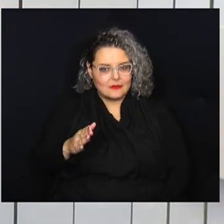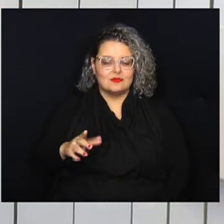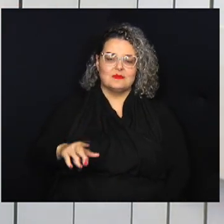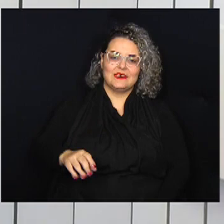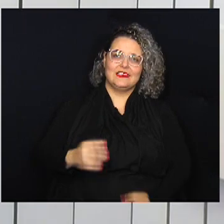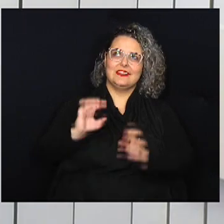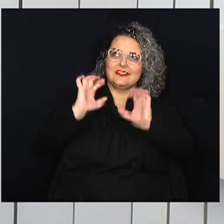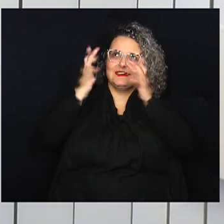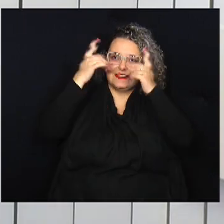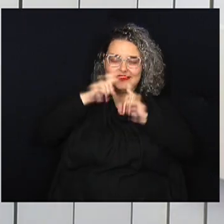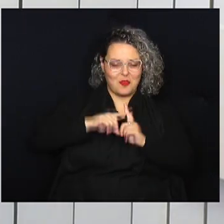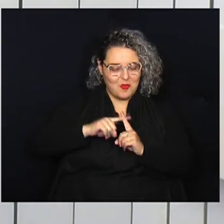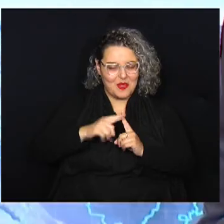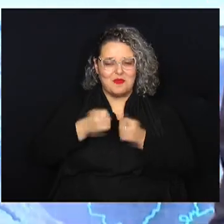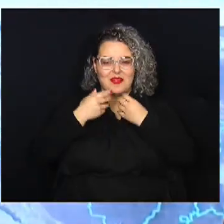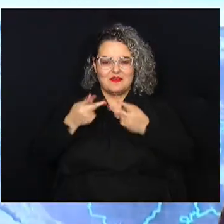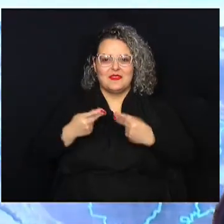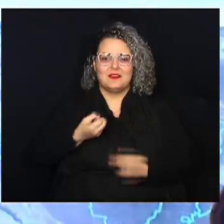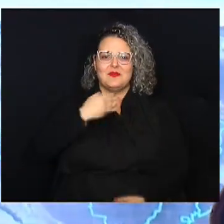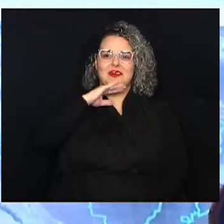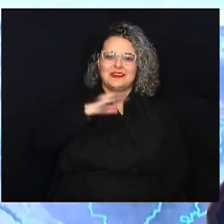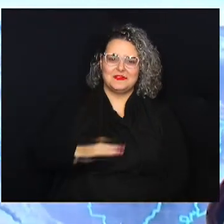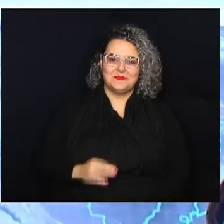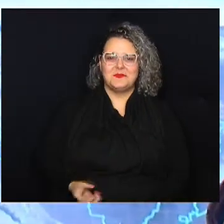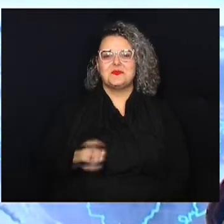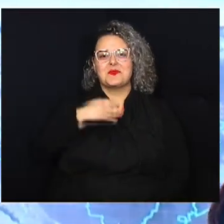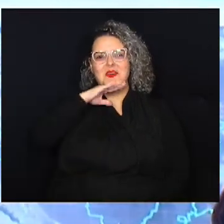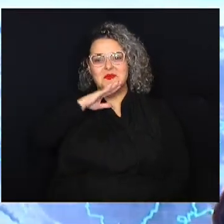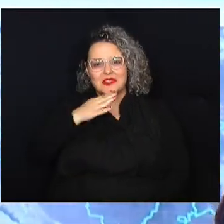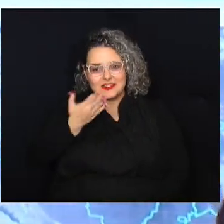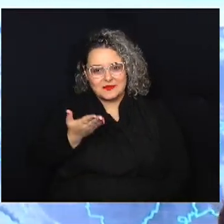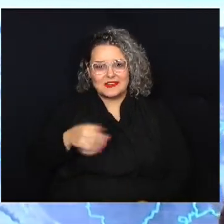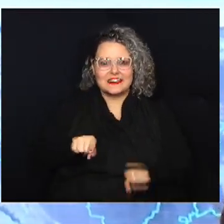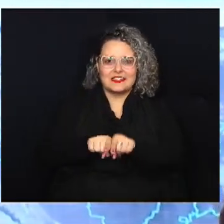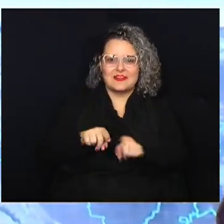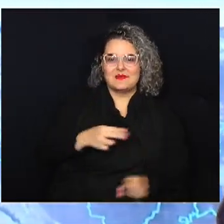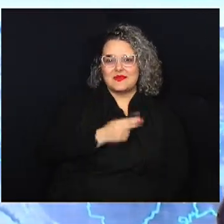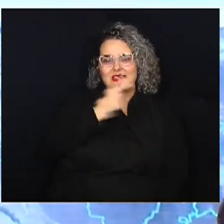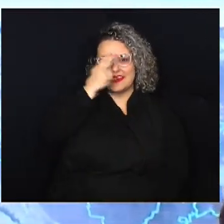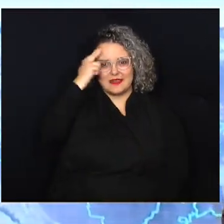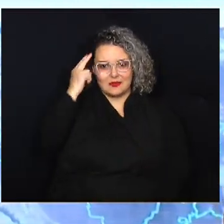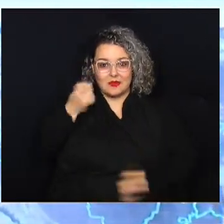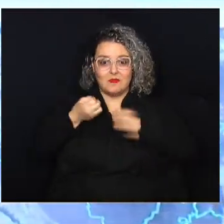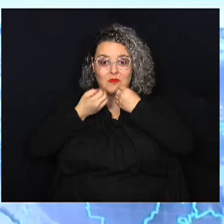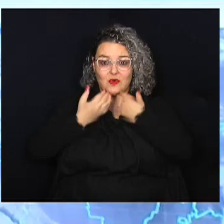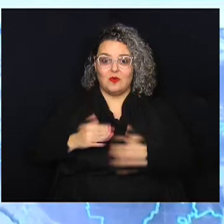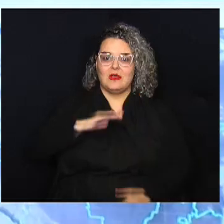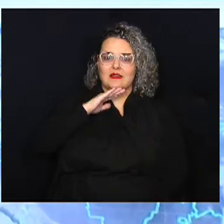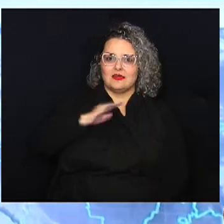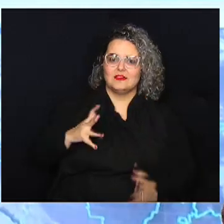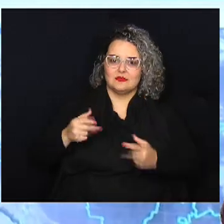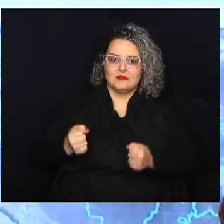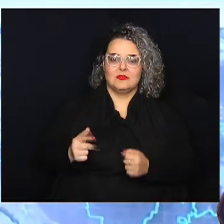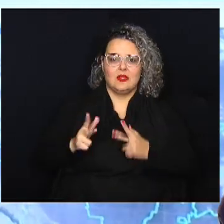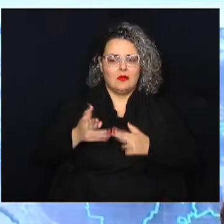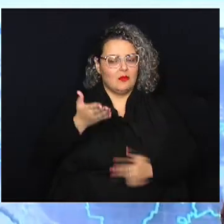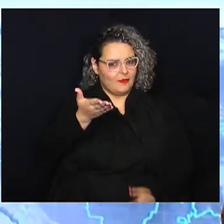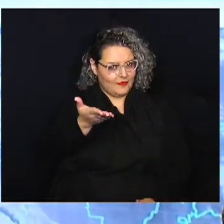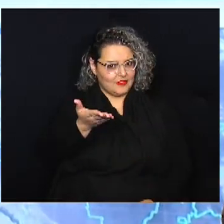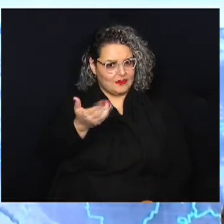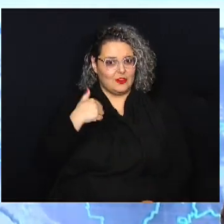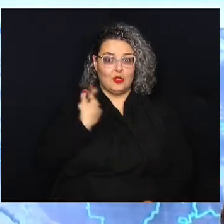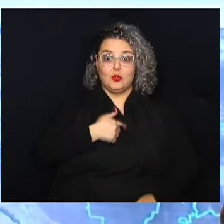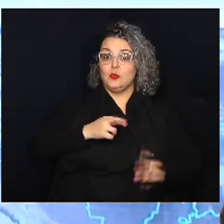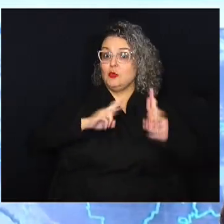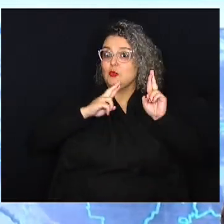Seja bem-vindo e boa tarde. Boa tarde para você também, Gabriel. Boa tarde a todos. Assim como você, todos nós estamos na